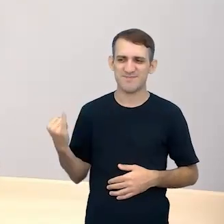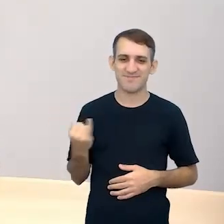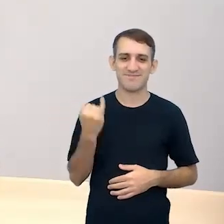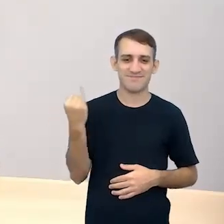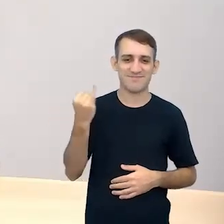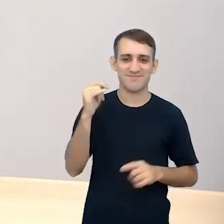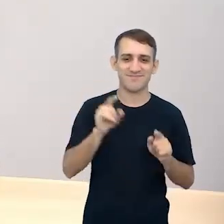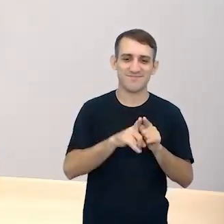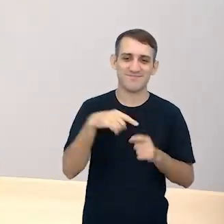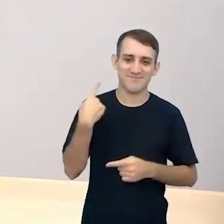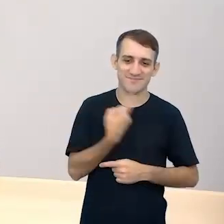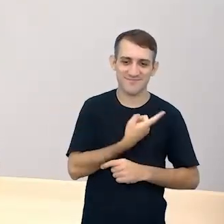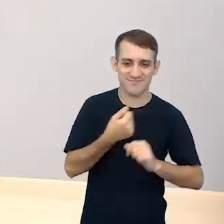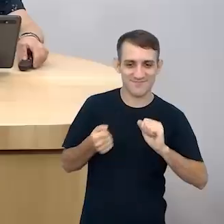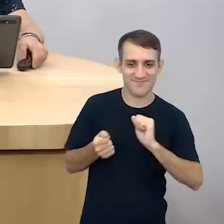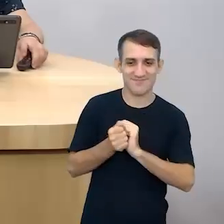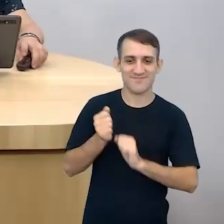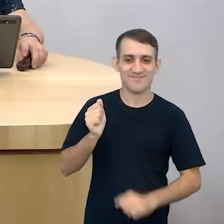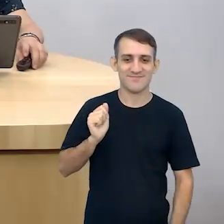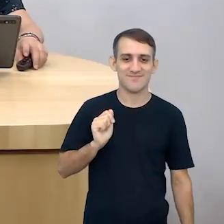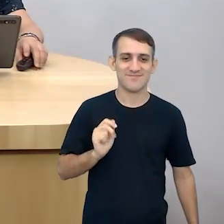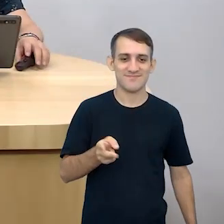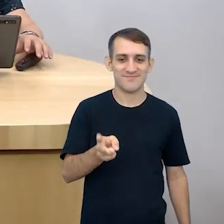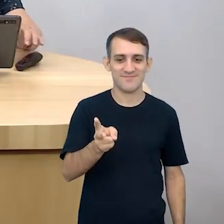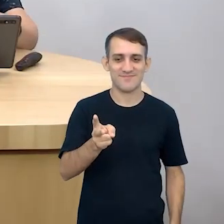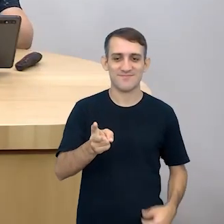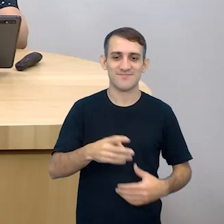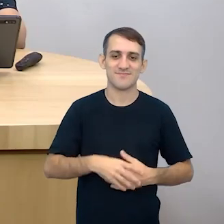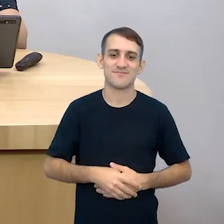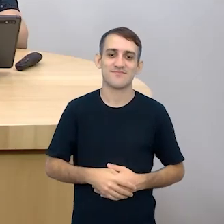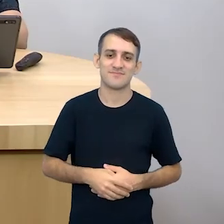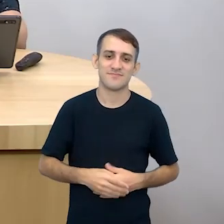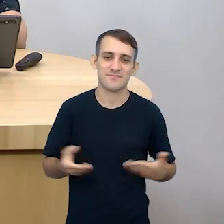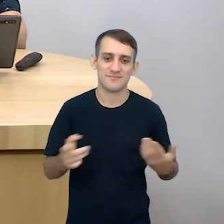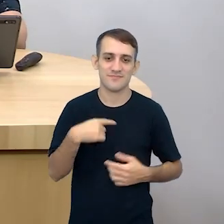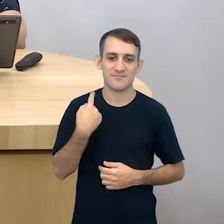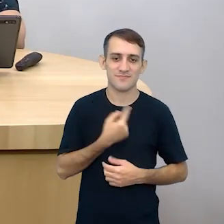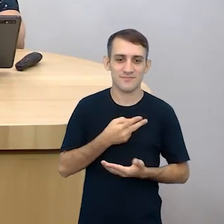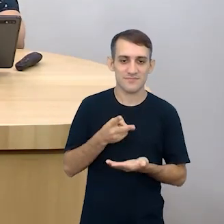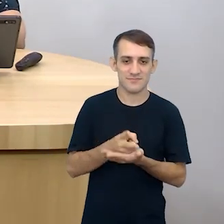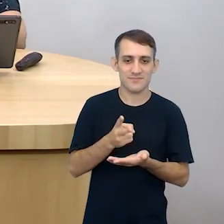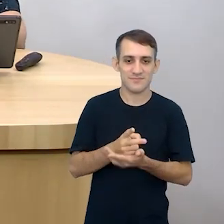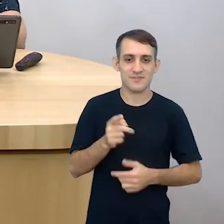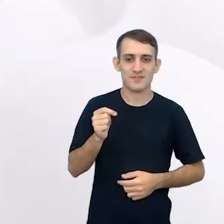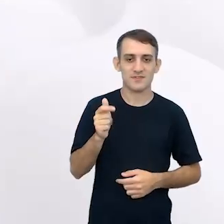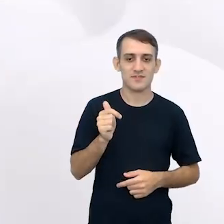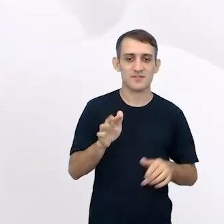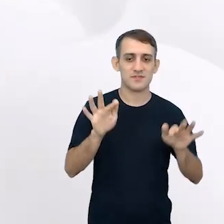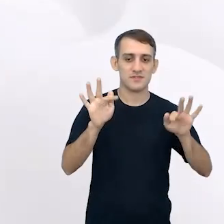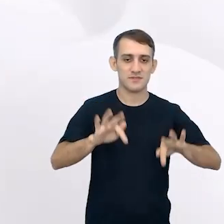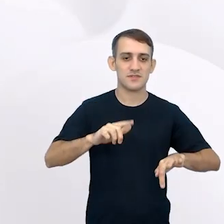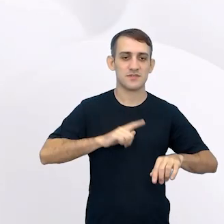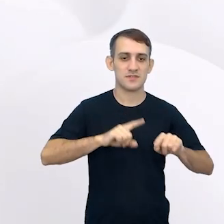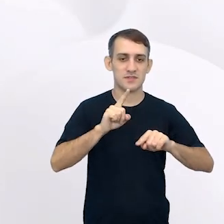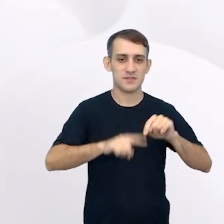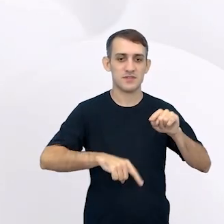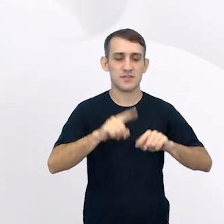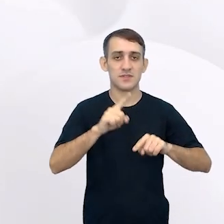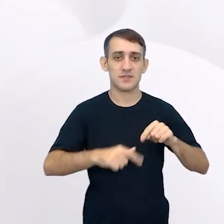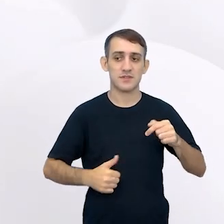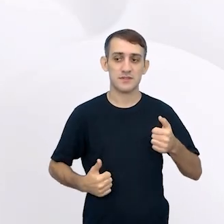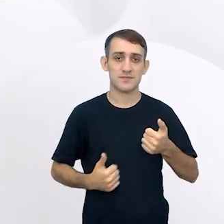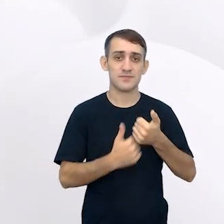estarmos juntos sempre. É isso mesmo. Seguindo, Kimi? Vamos seguindo, estamos quase terminando. Né? Então, material de apoio aqui,